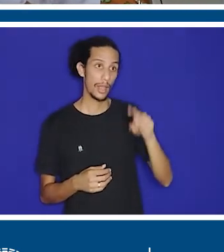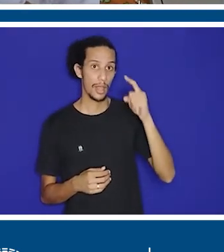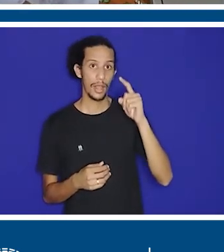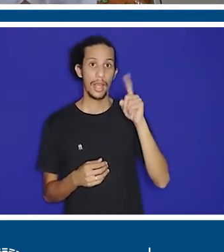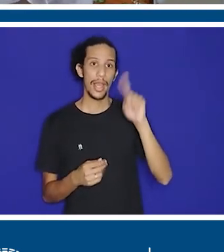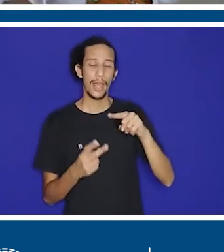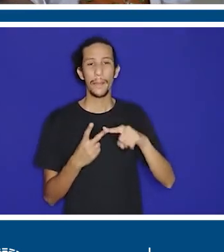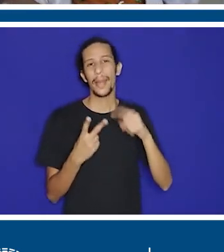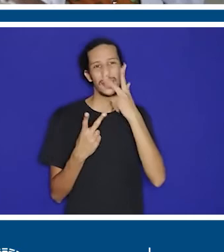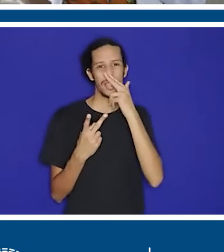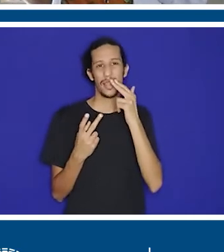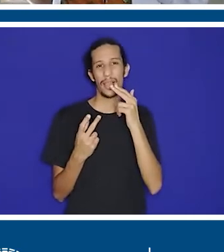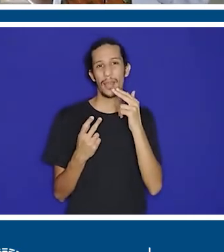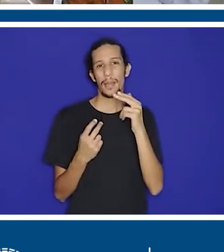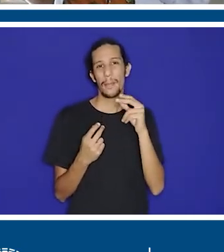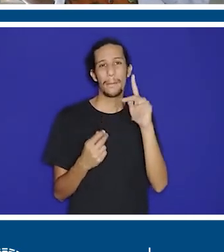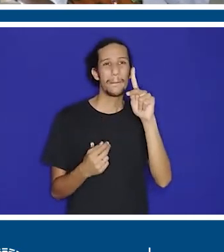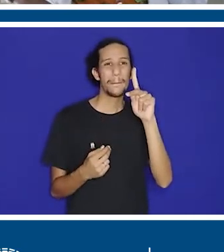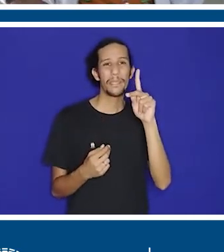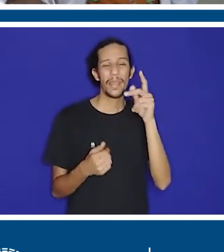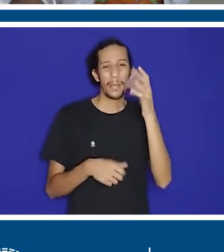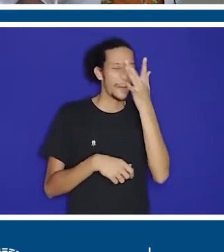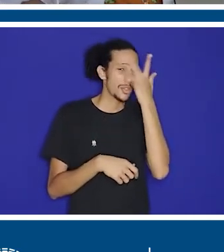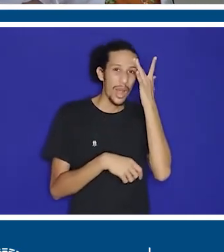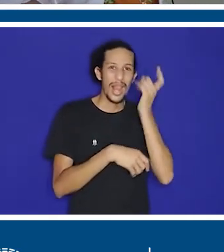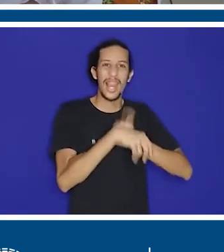Você acha que é crise de birra?